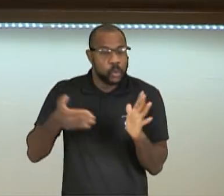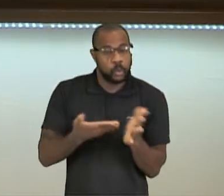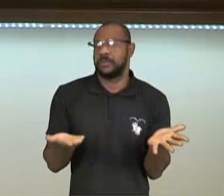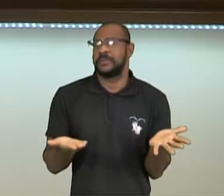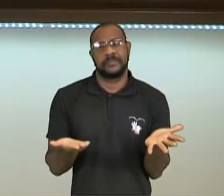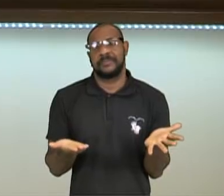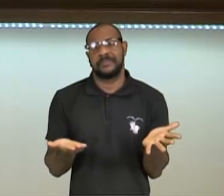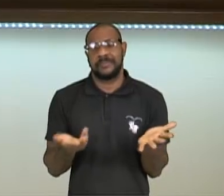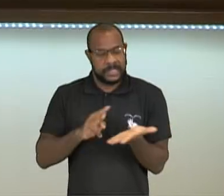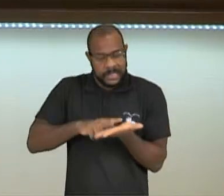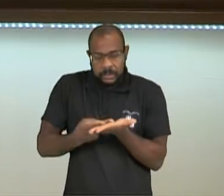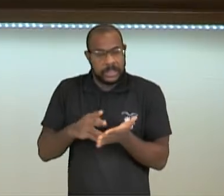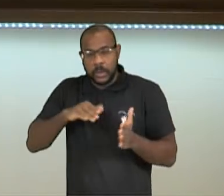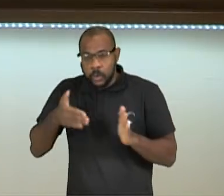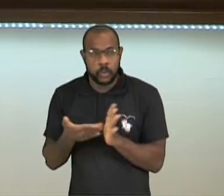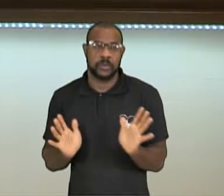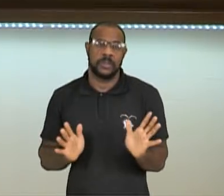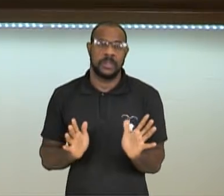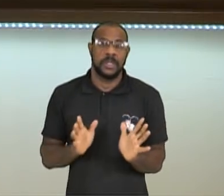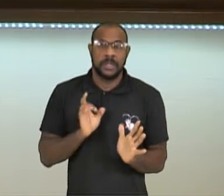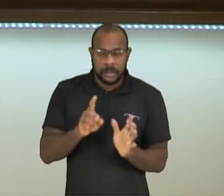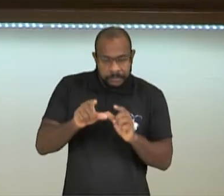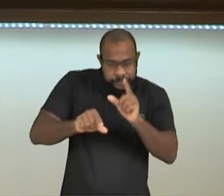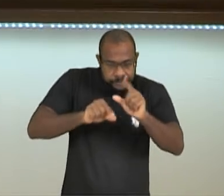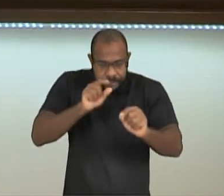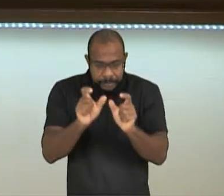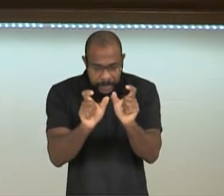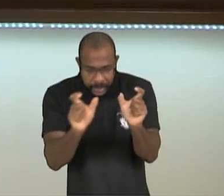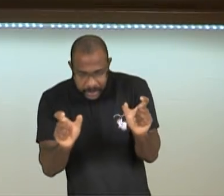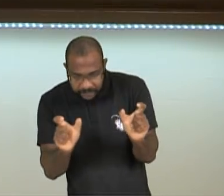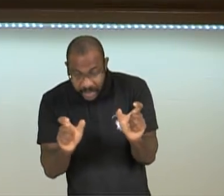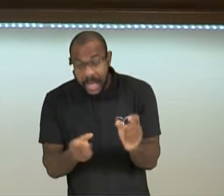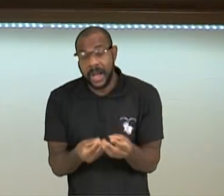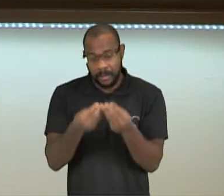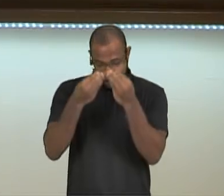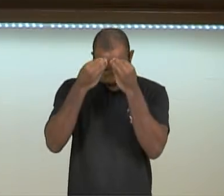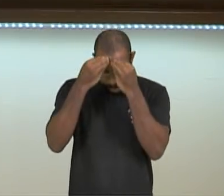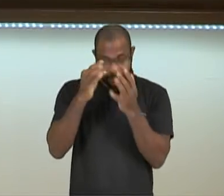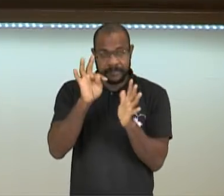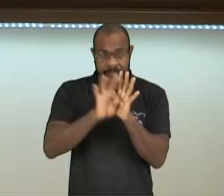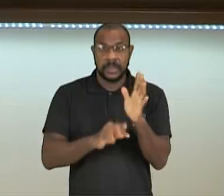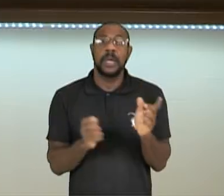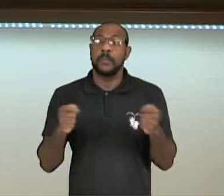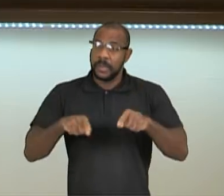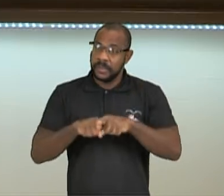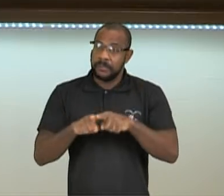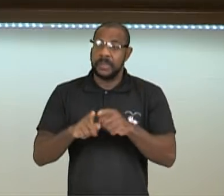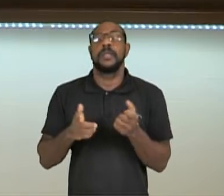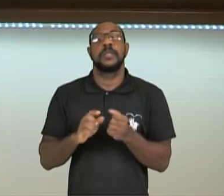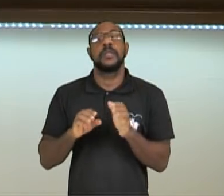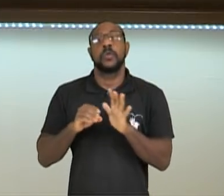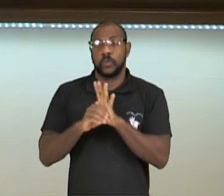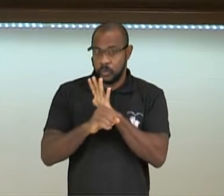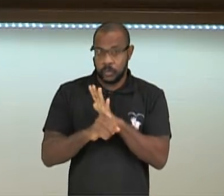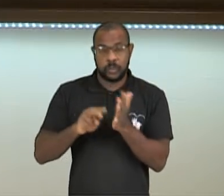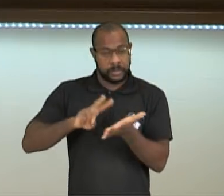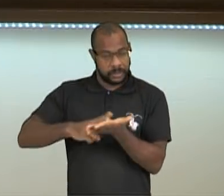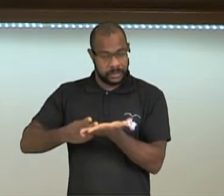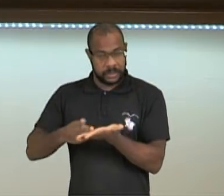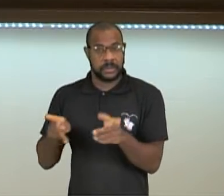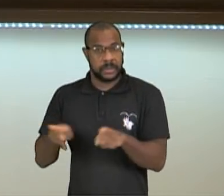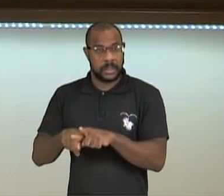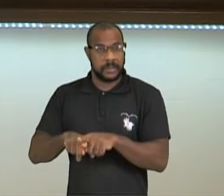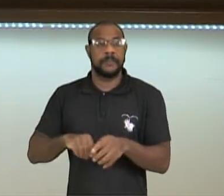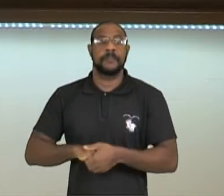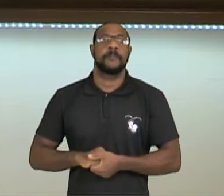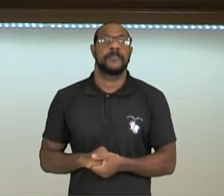todas as palavras. O texto tem que ter sentido, ok? Mas você pode também jogar no Google Tradutor. Porém, cuidado, be careful.